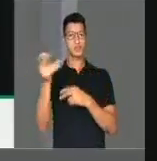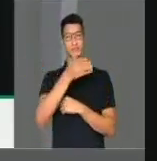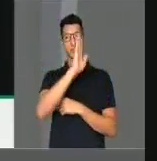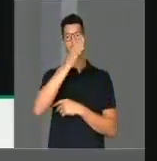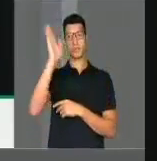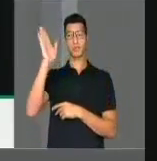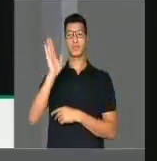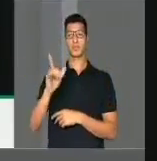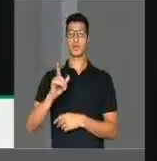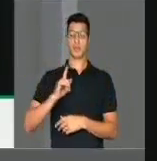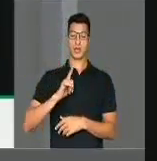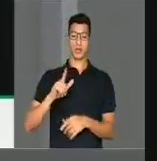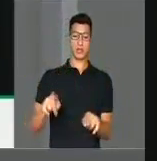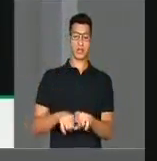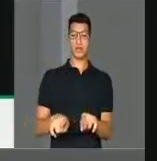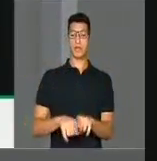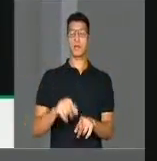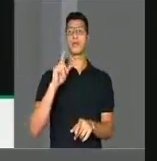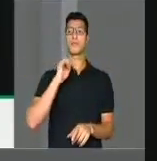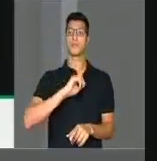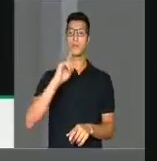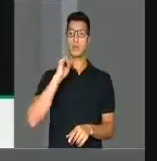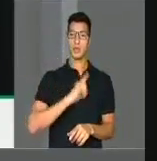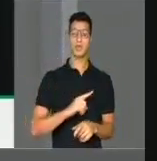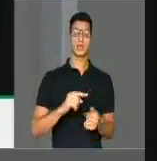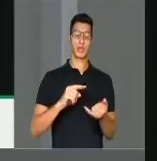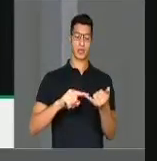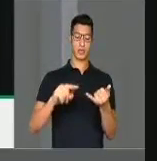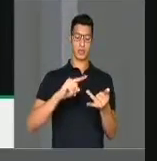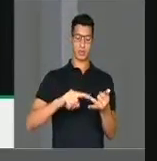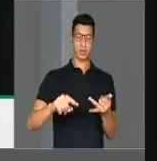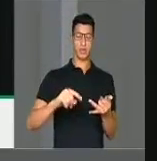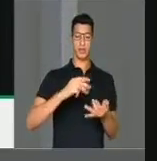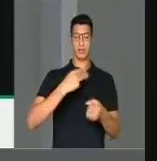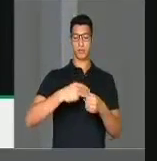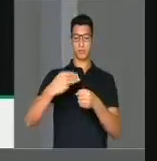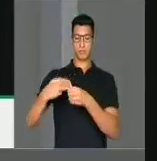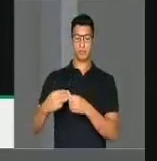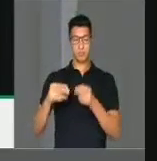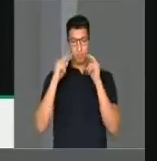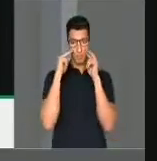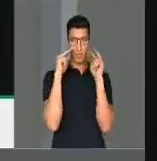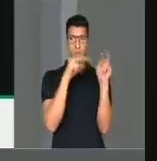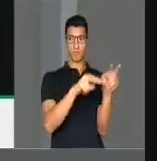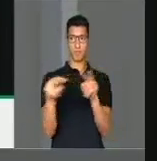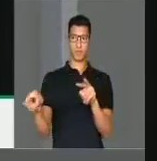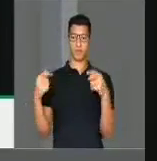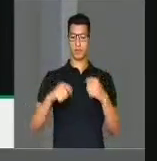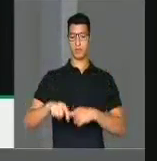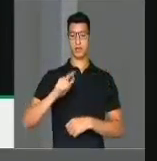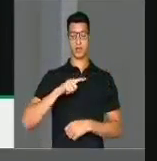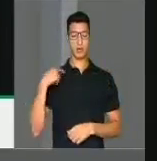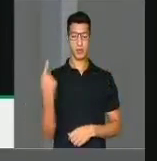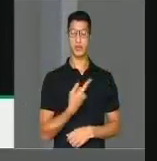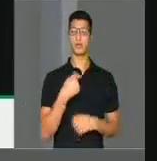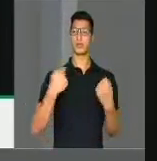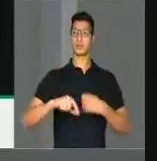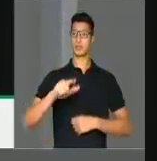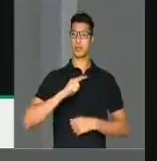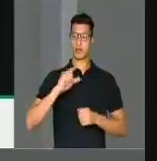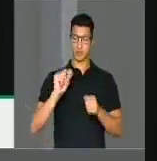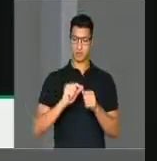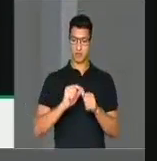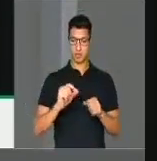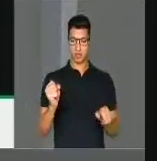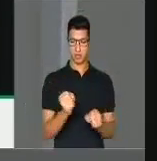visitou vários trechos, esteve inclusive em Minas Gerais, esteve em vários municípios, vendo a real necessidade que nós